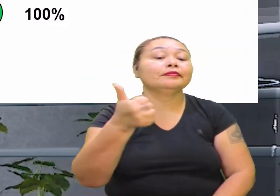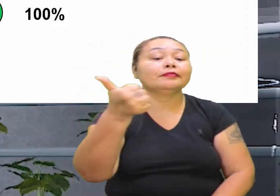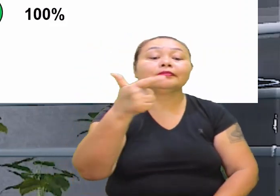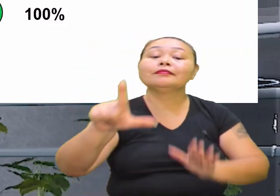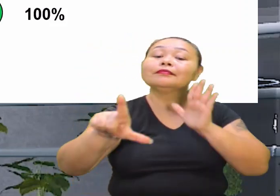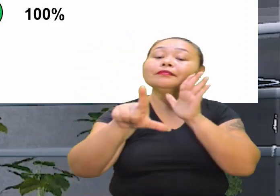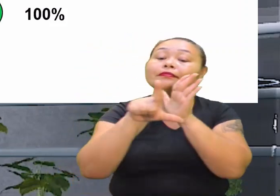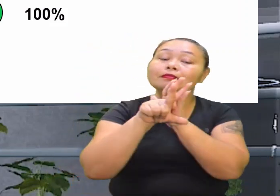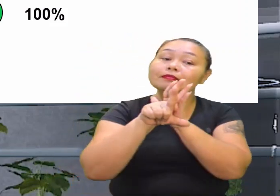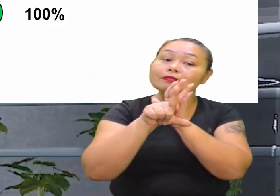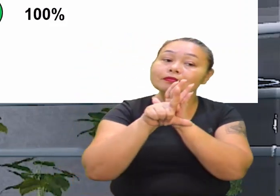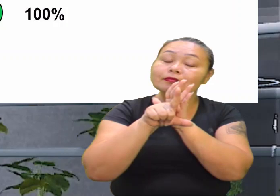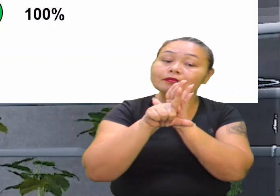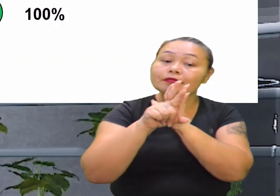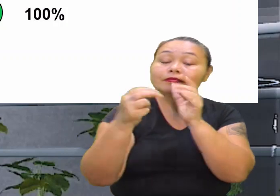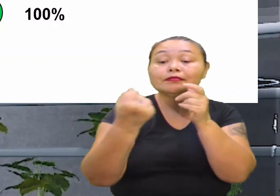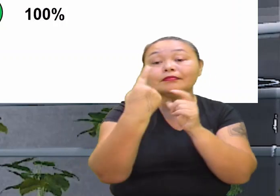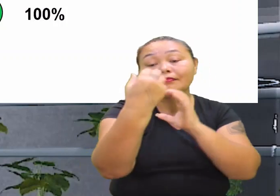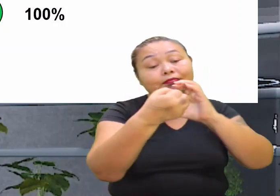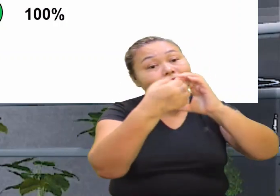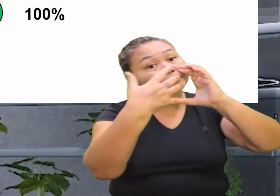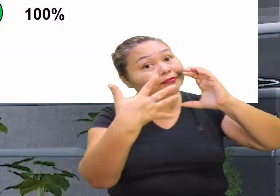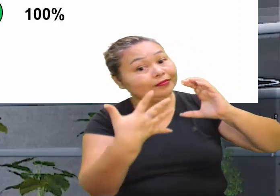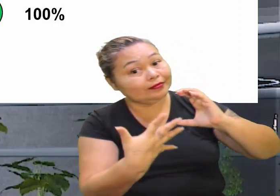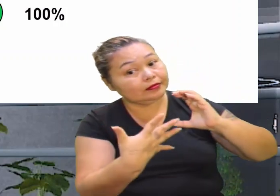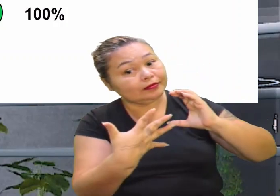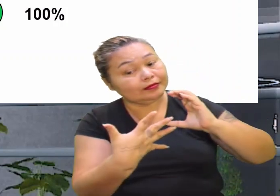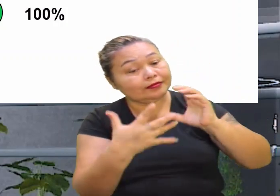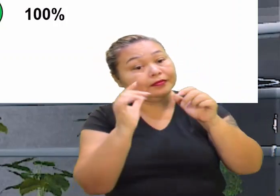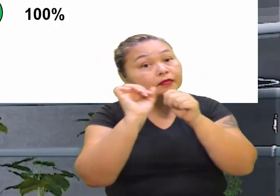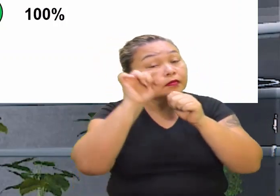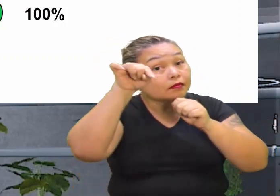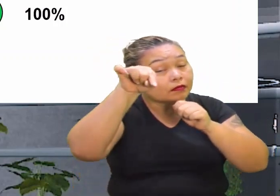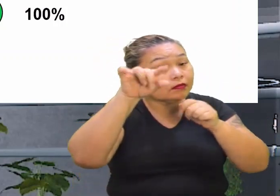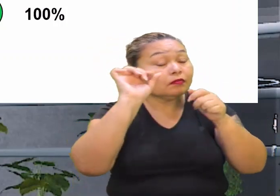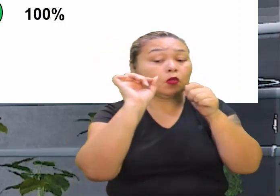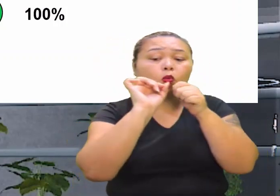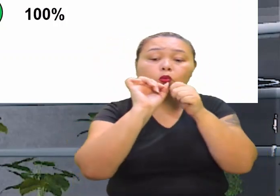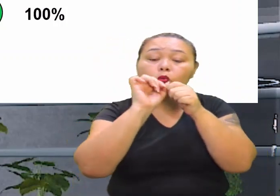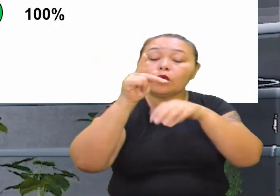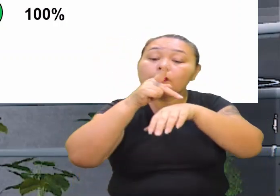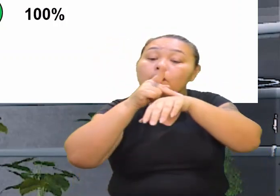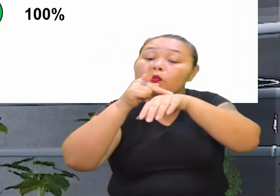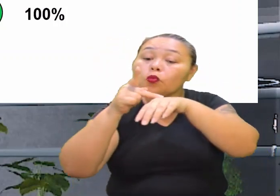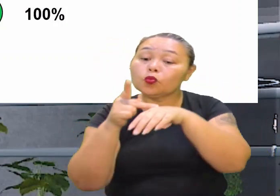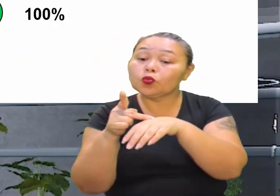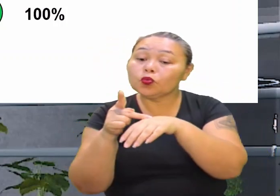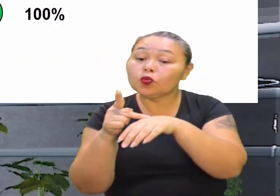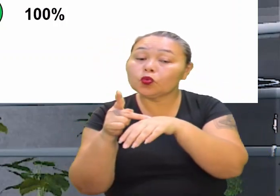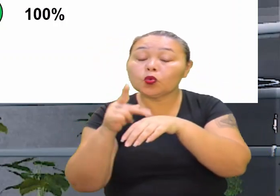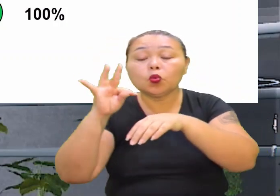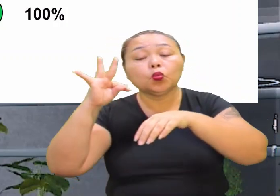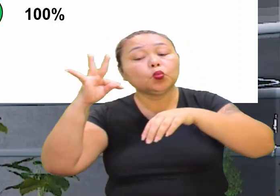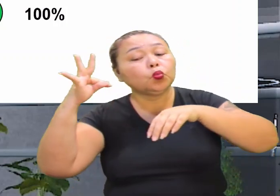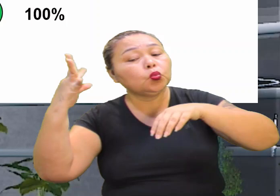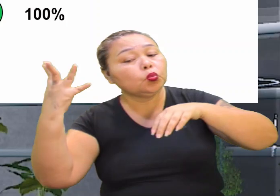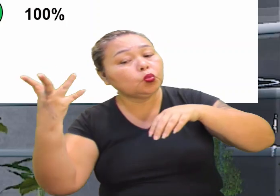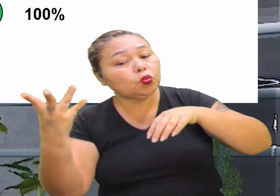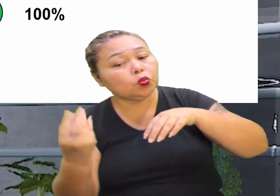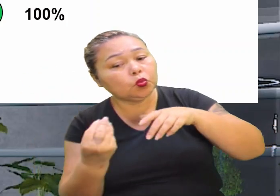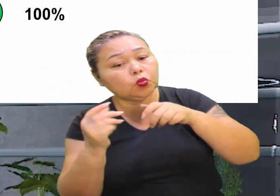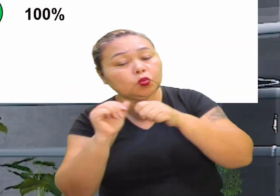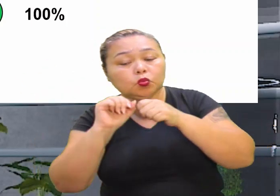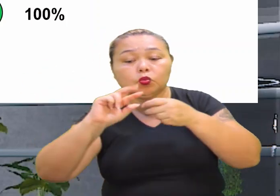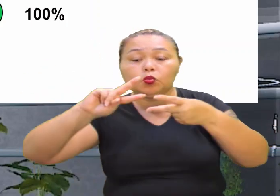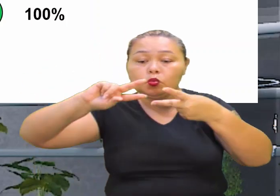de Mendel trabalha com uma característica. Mas quando você trabalha com puros, toda vez um